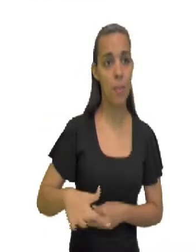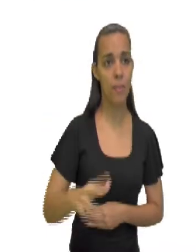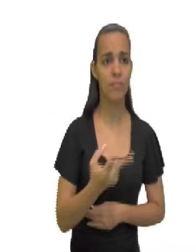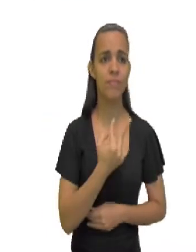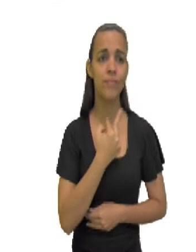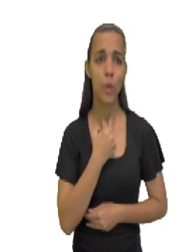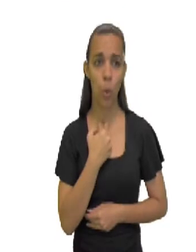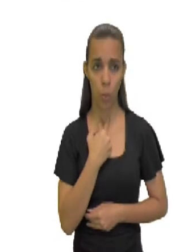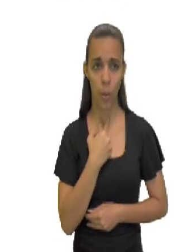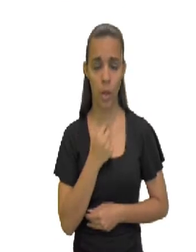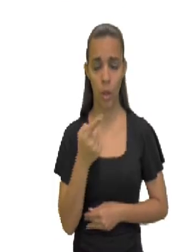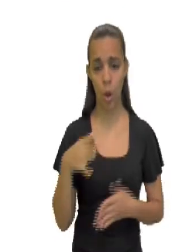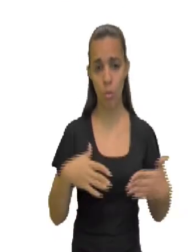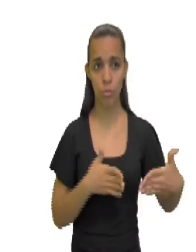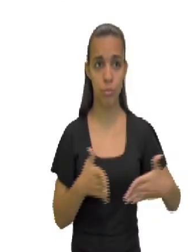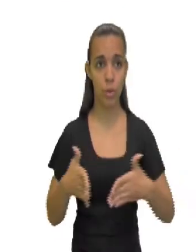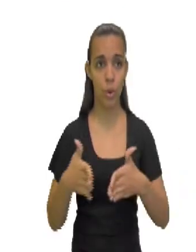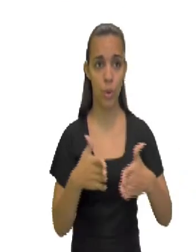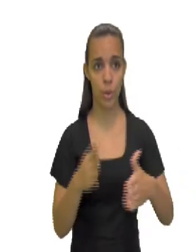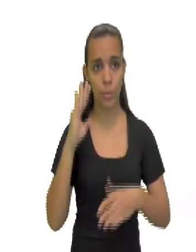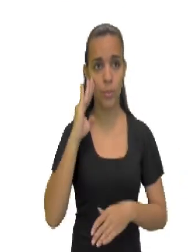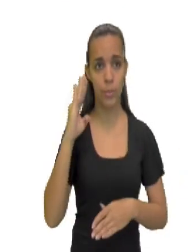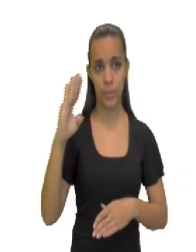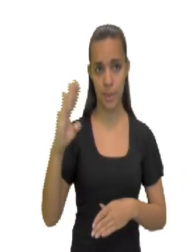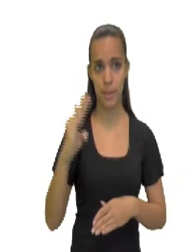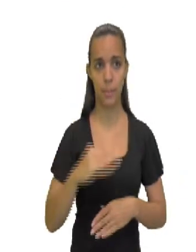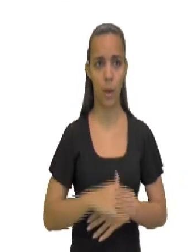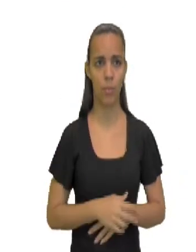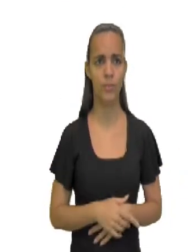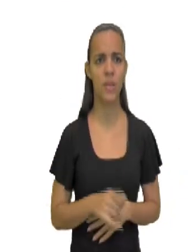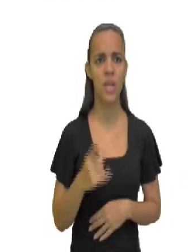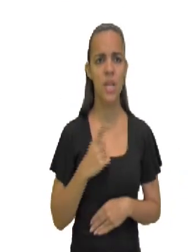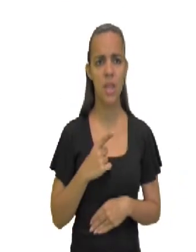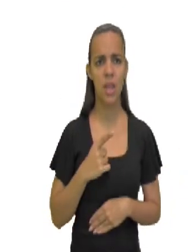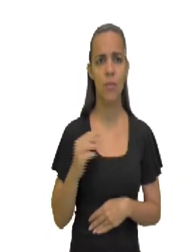seus afluentes é chamada de bacia